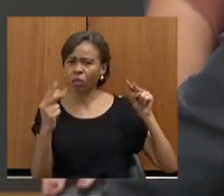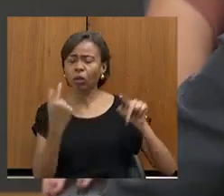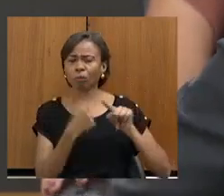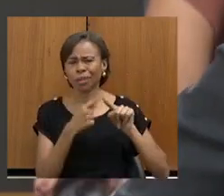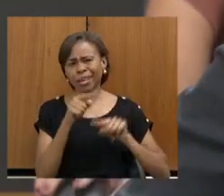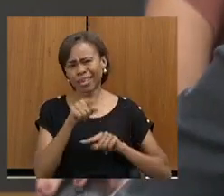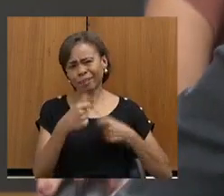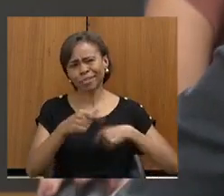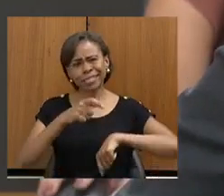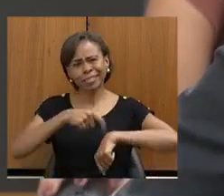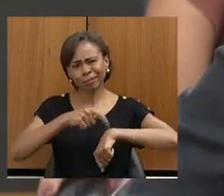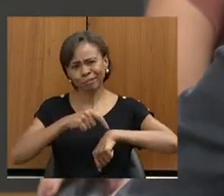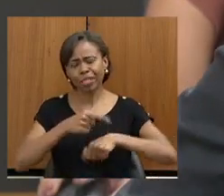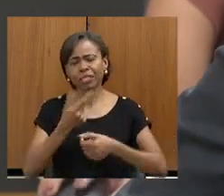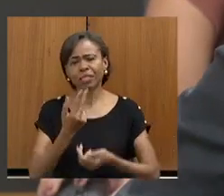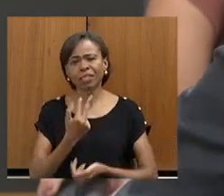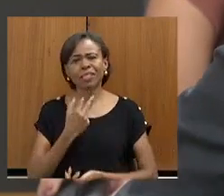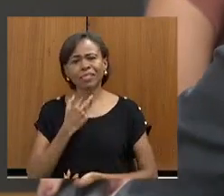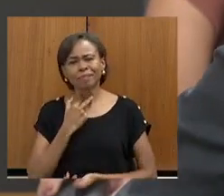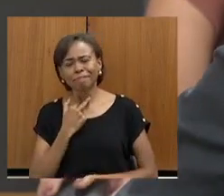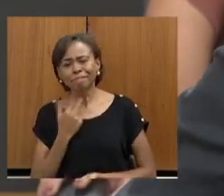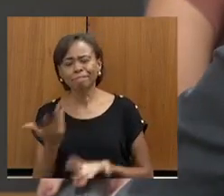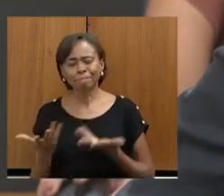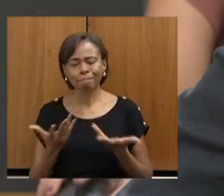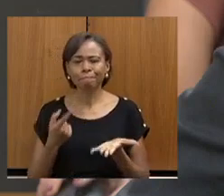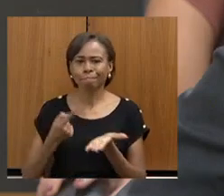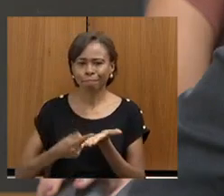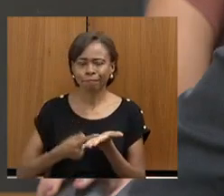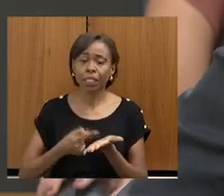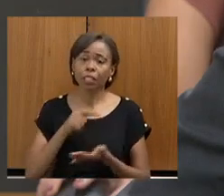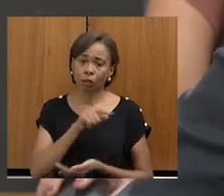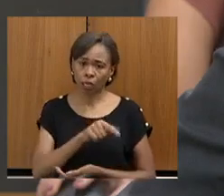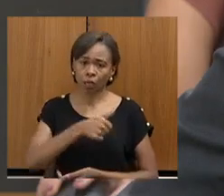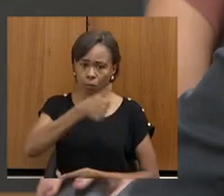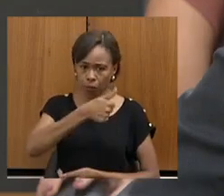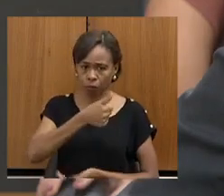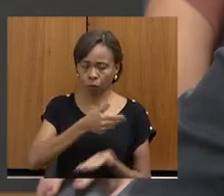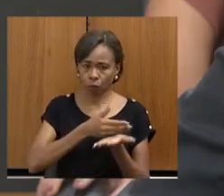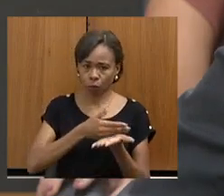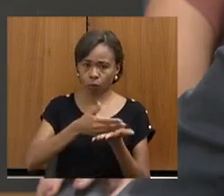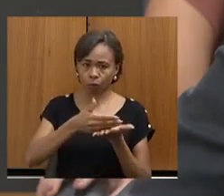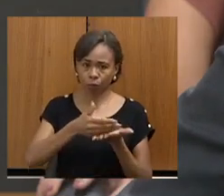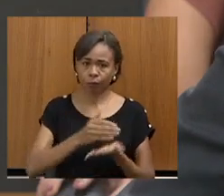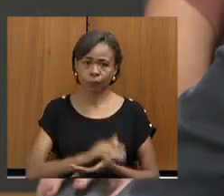ter um compromisso. Então, eu vou passar aqui a fala para ela.